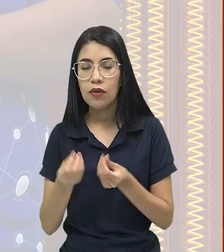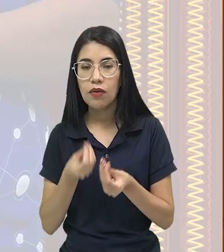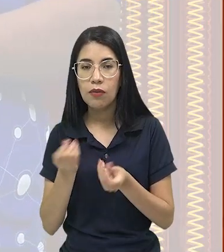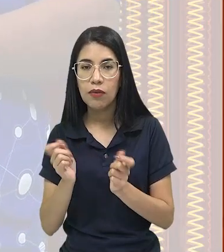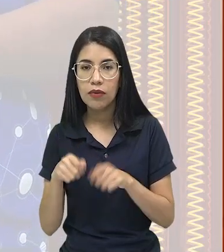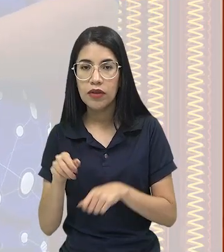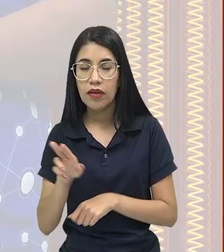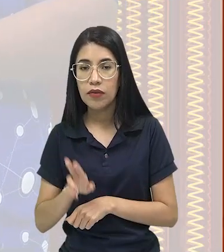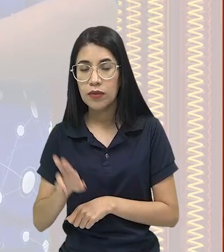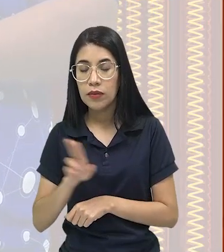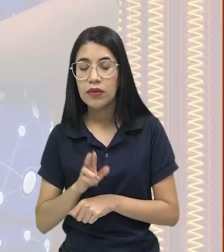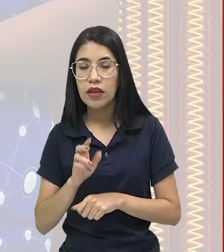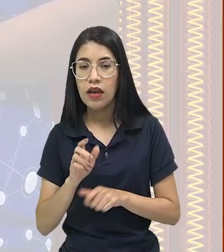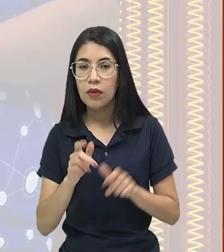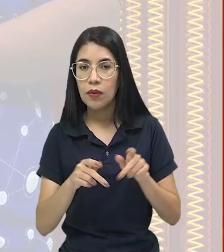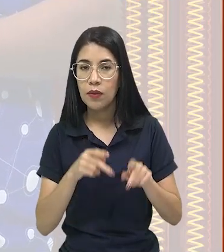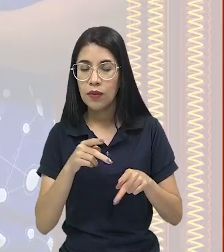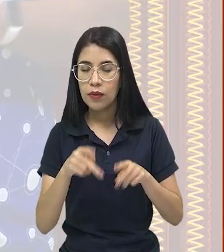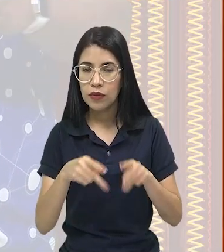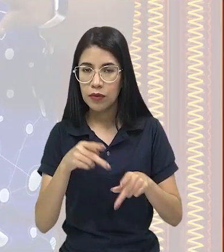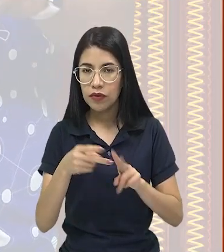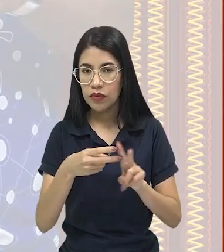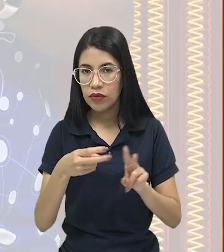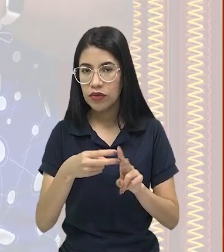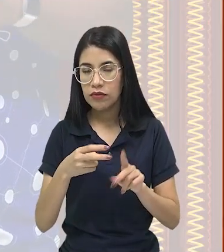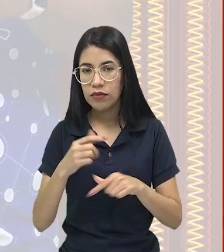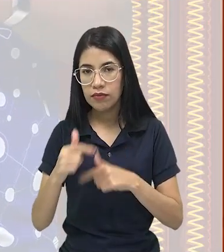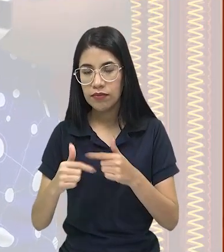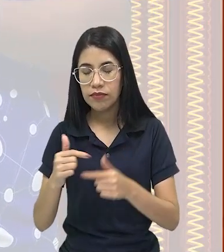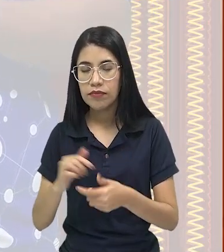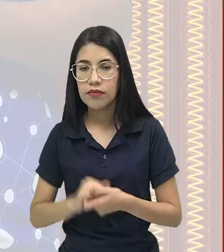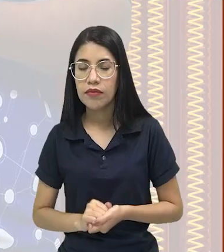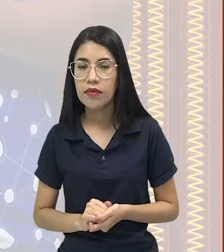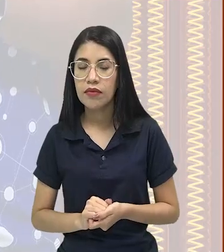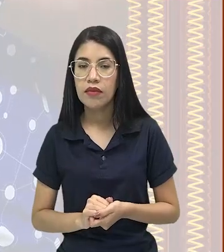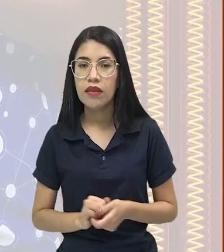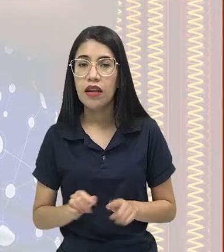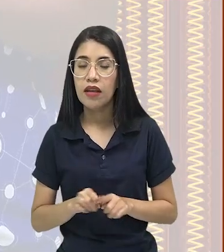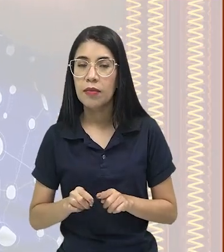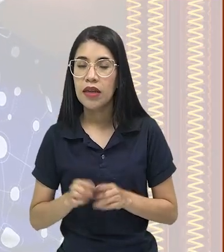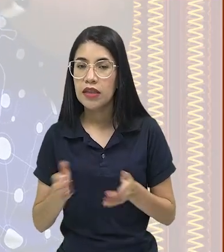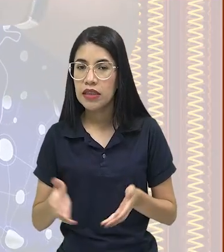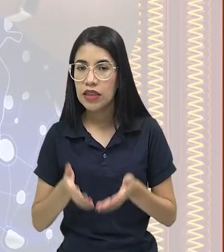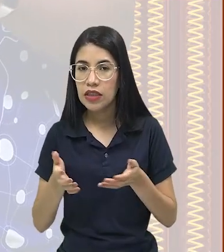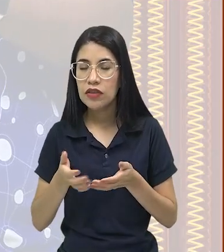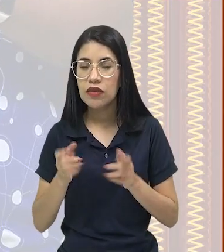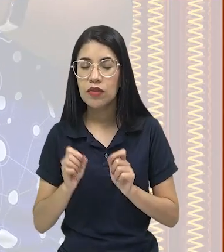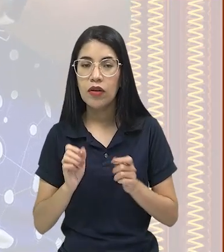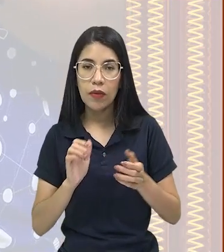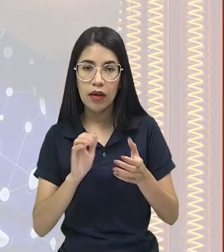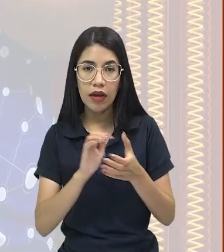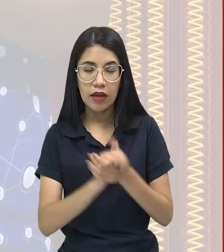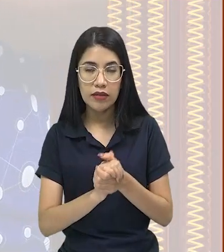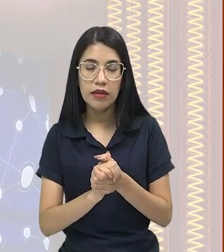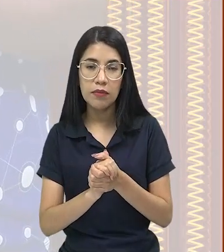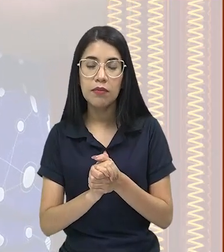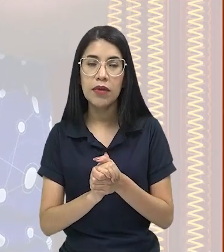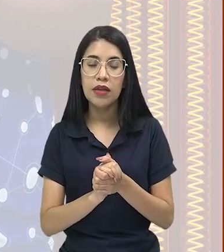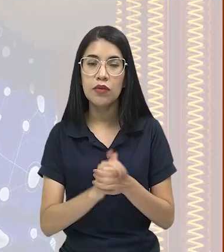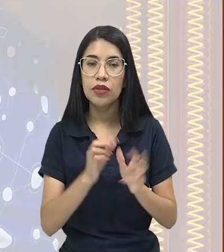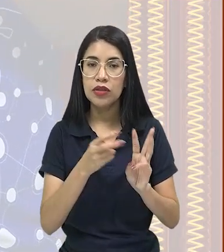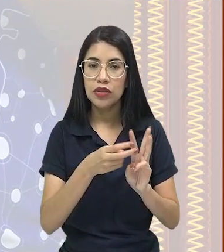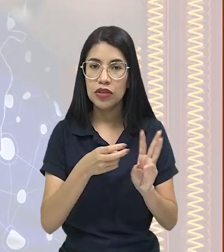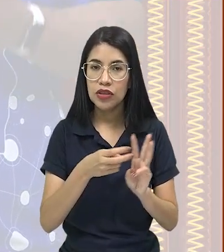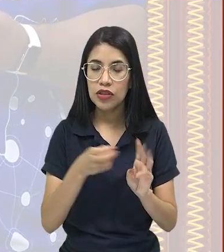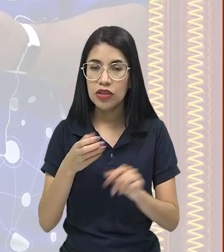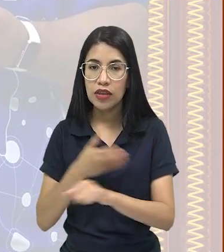indígena, inclusive incentivando o processo de assimilação étnica ali, incentivando casamentos entre indígenas